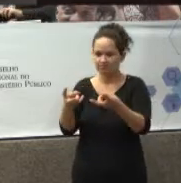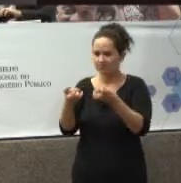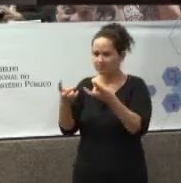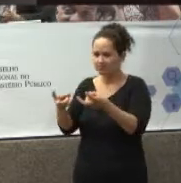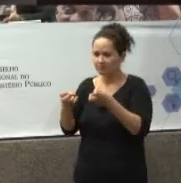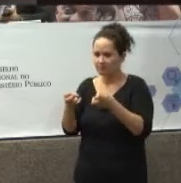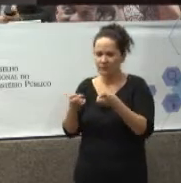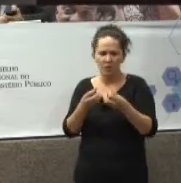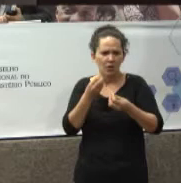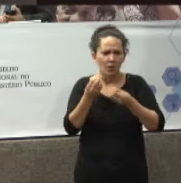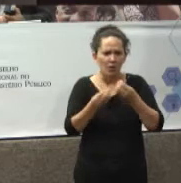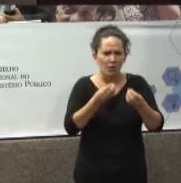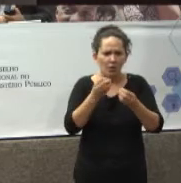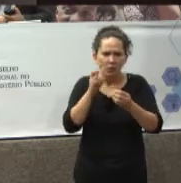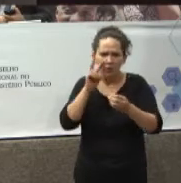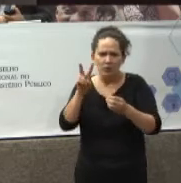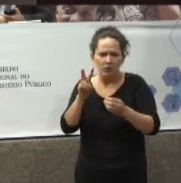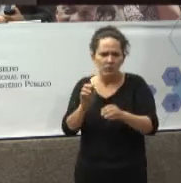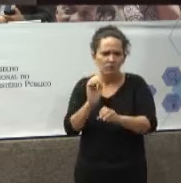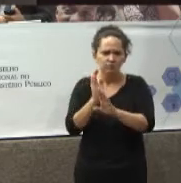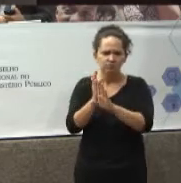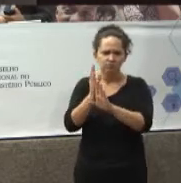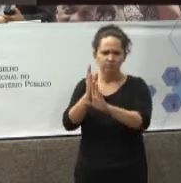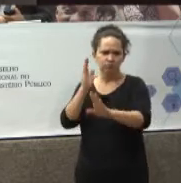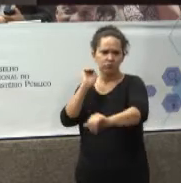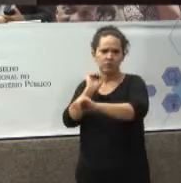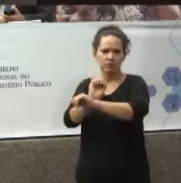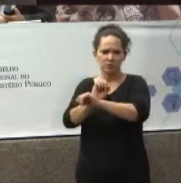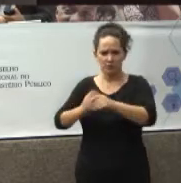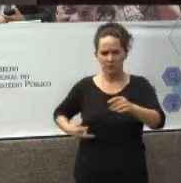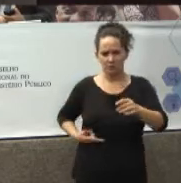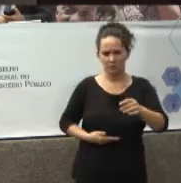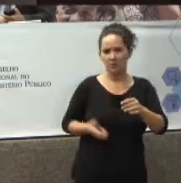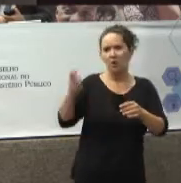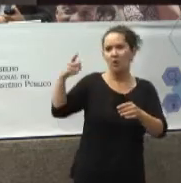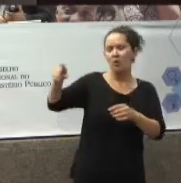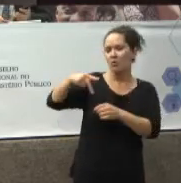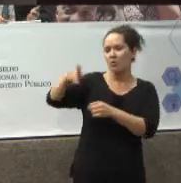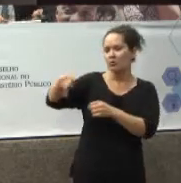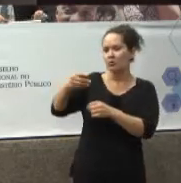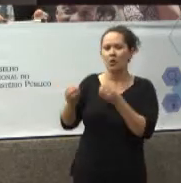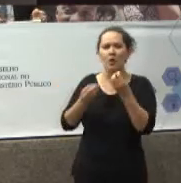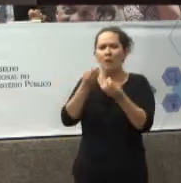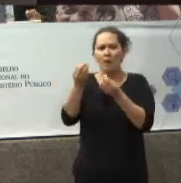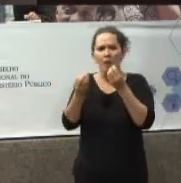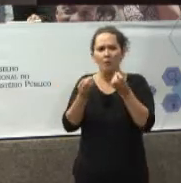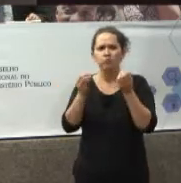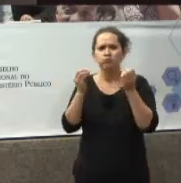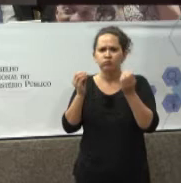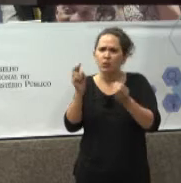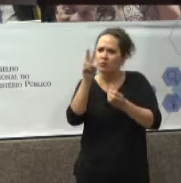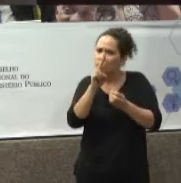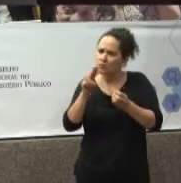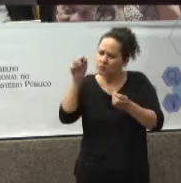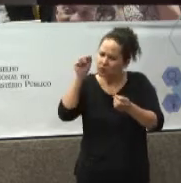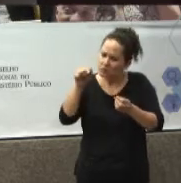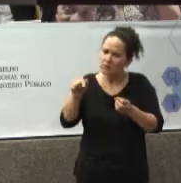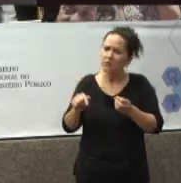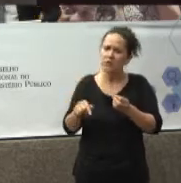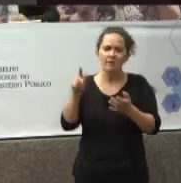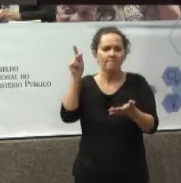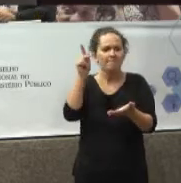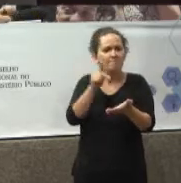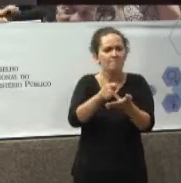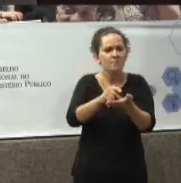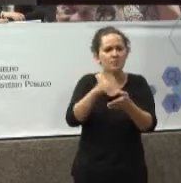regulação das listas de espera de cirurgia desses outros países para ver o que a gente pode fazer com relação às nossas filas de